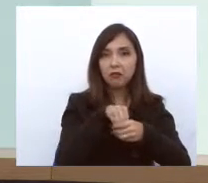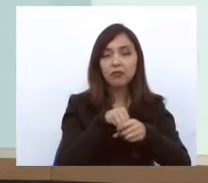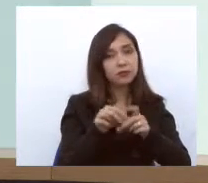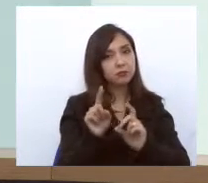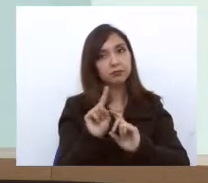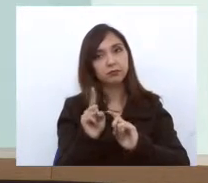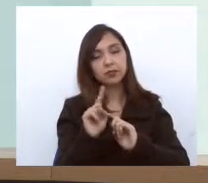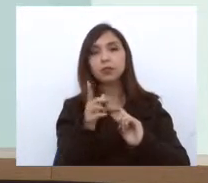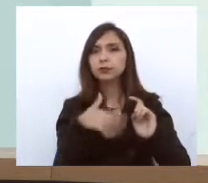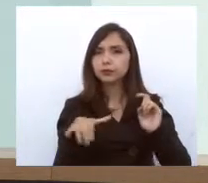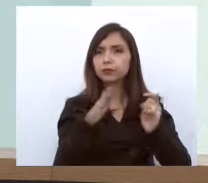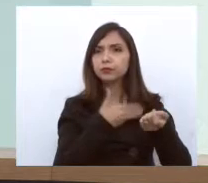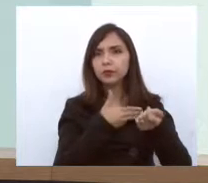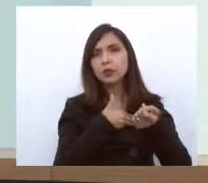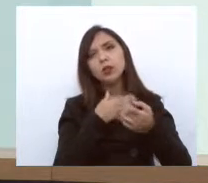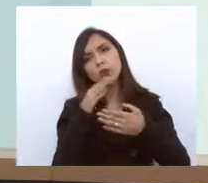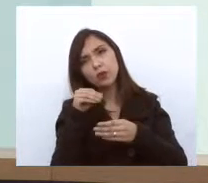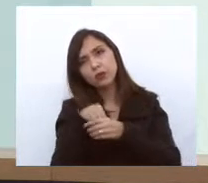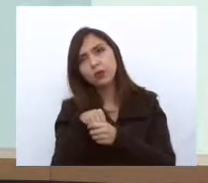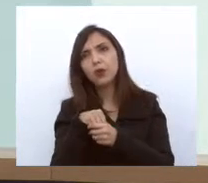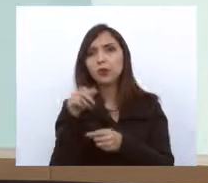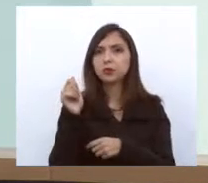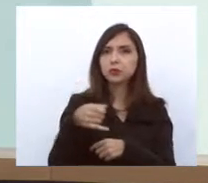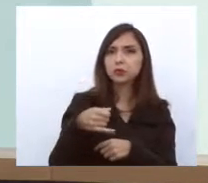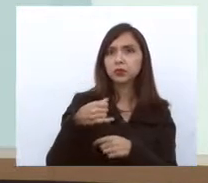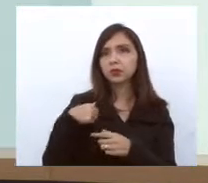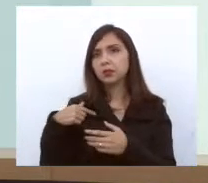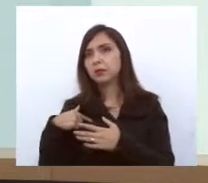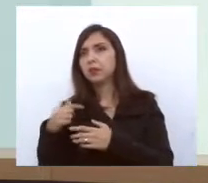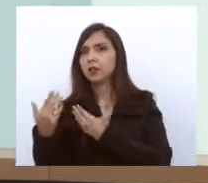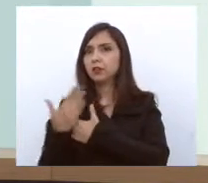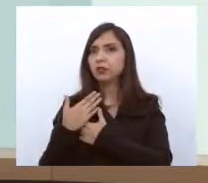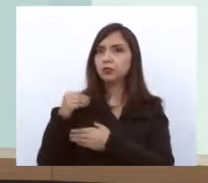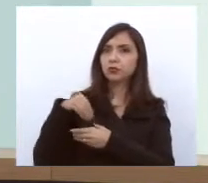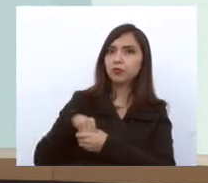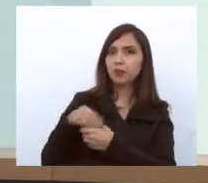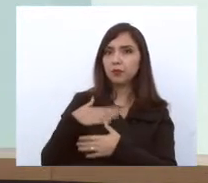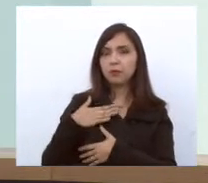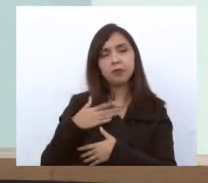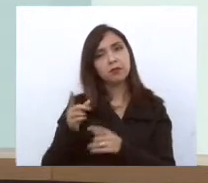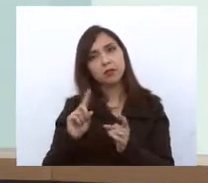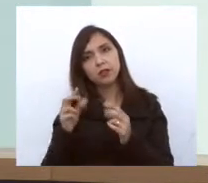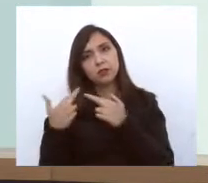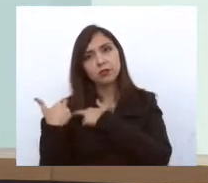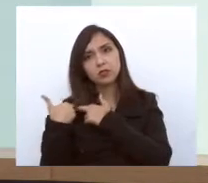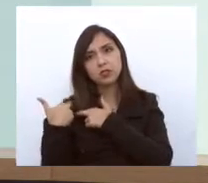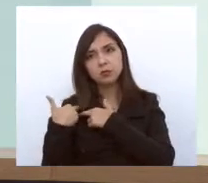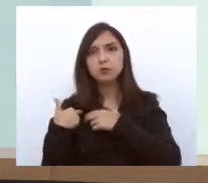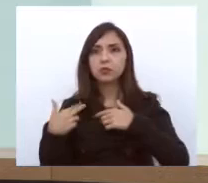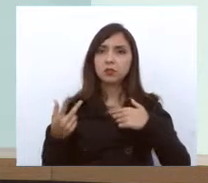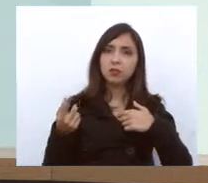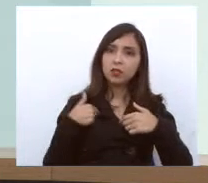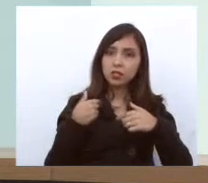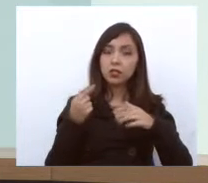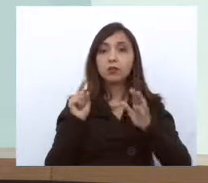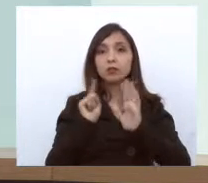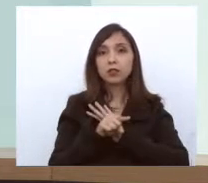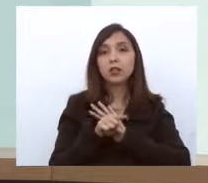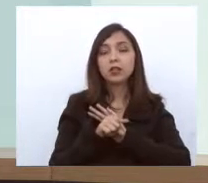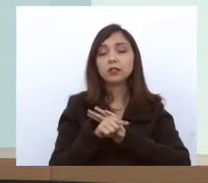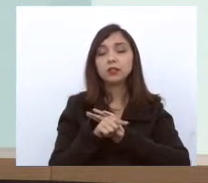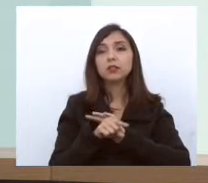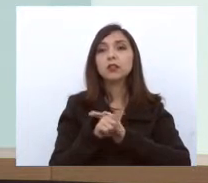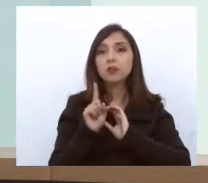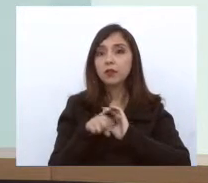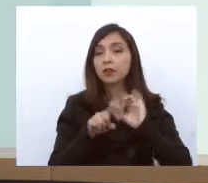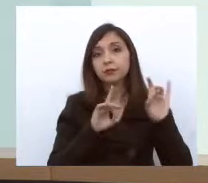sabemos que existe entre nós. Ah, eu voto favorável porque voto favorável aos meus e tal. A gente tem que ter responsabilidade naquilo que vai fazer. E a minha questão aqui, ela é